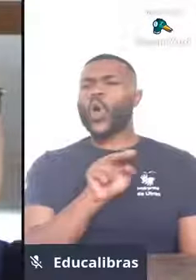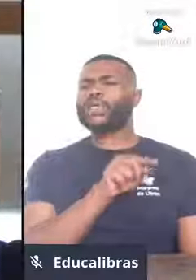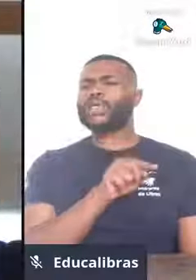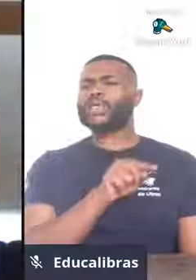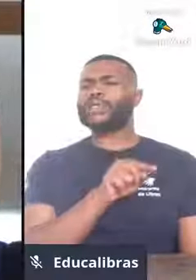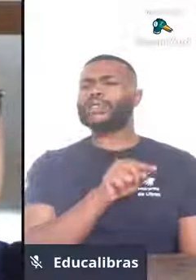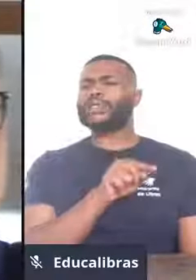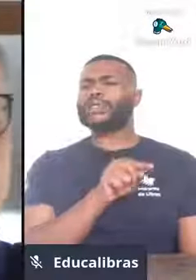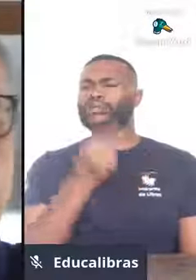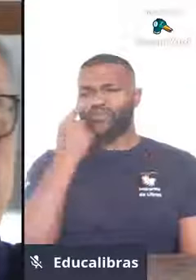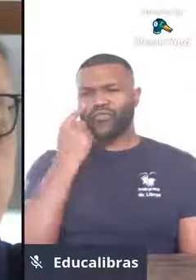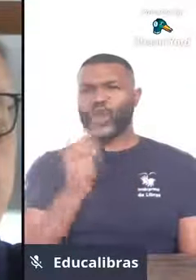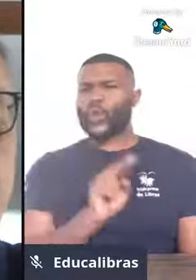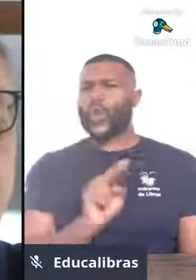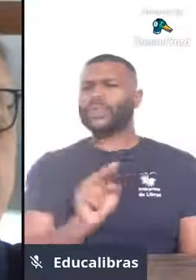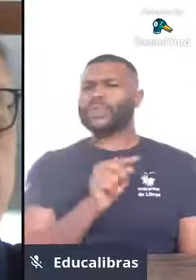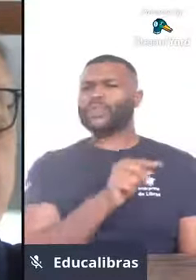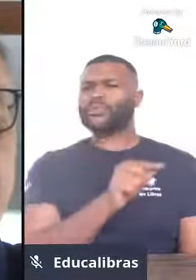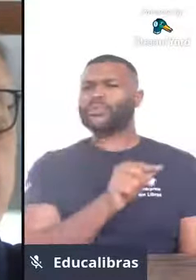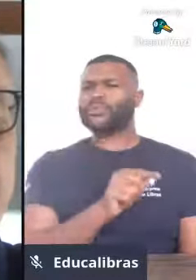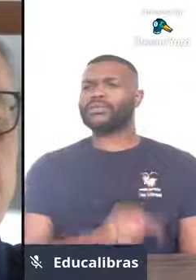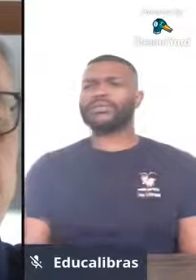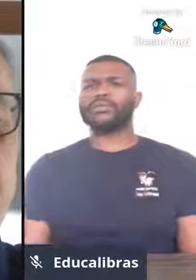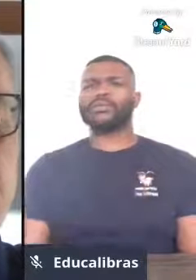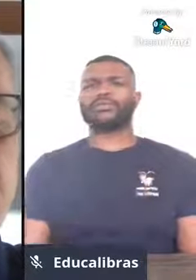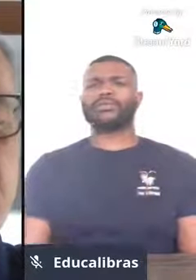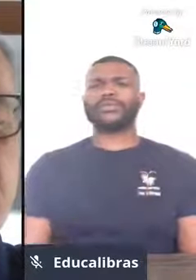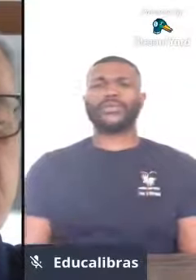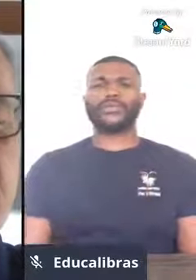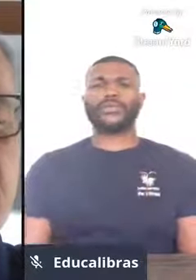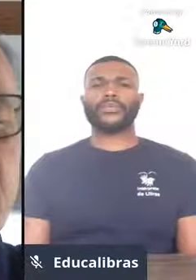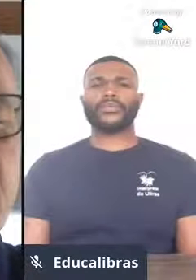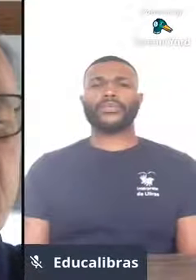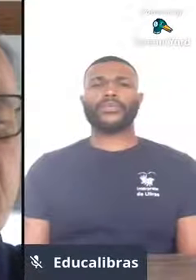Rabeli, para mim. Deixa eu ver.